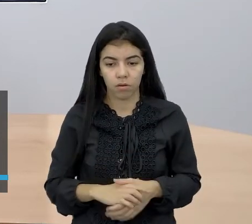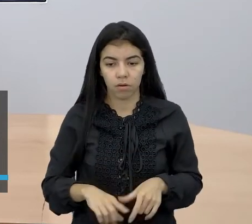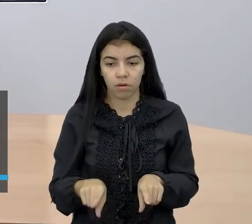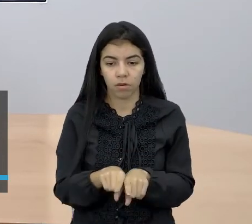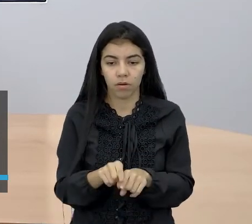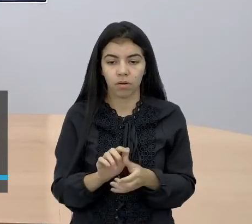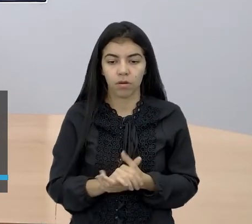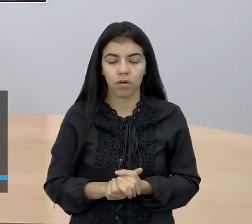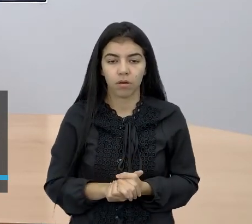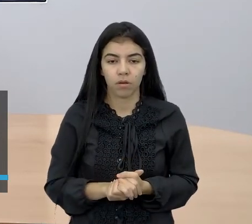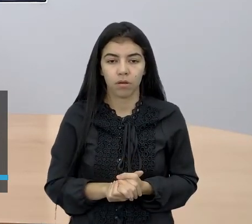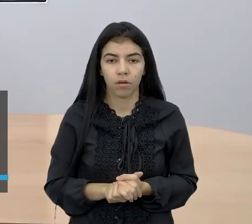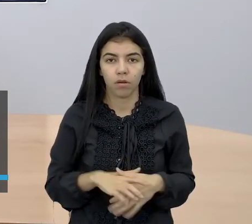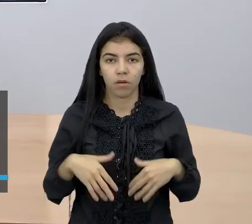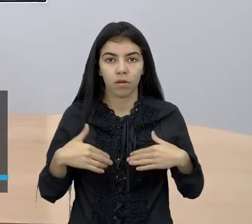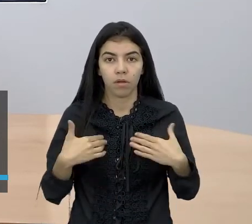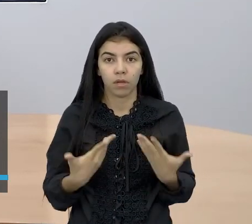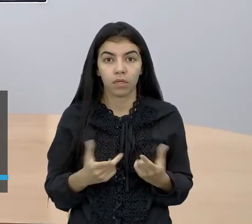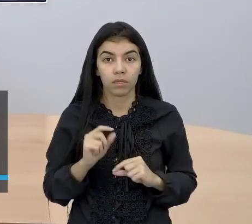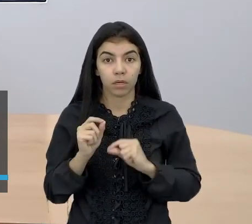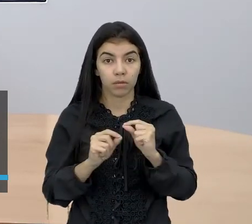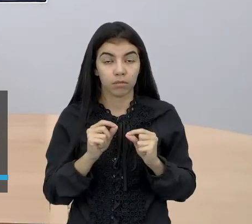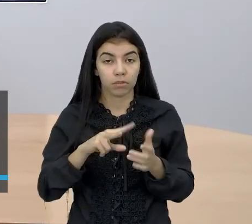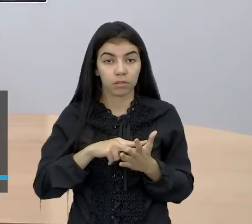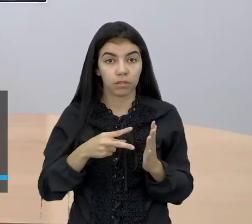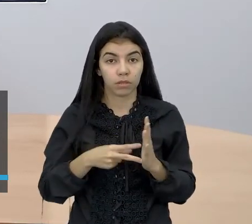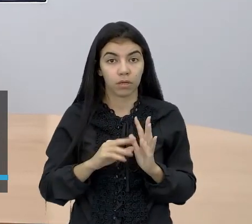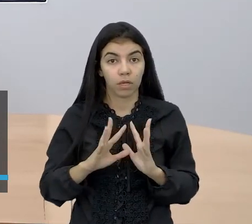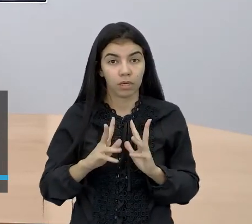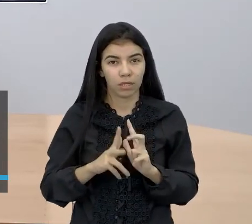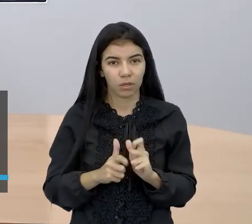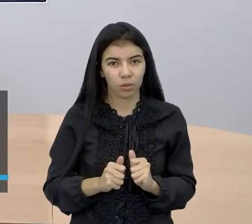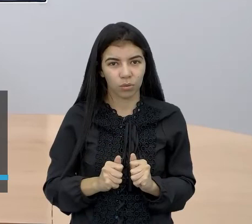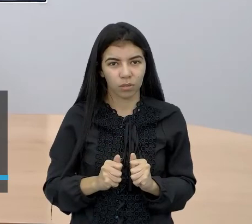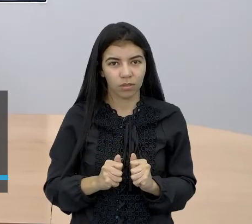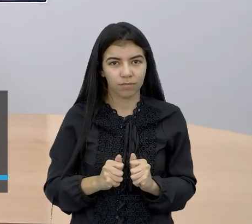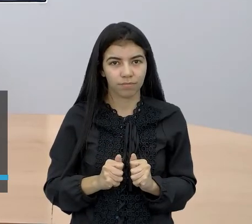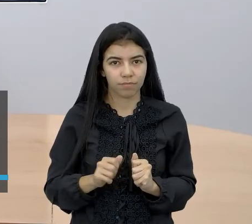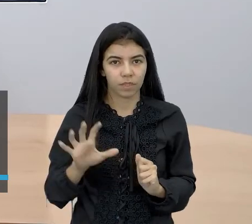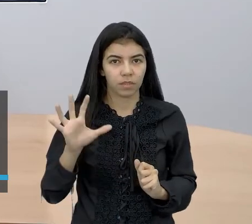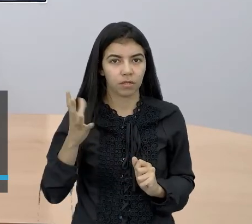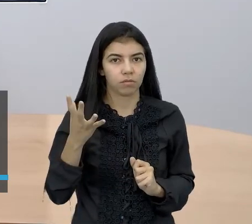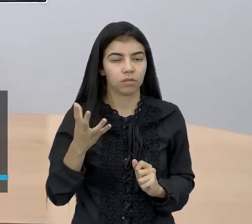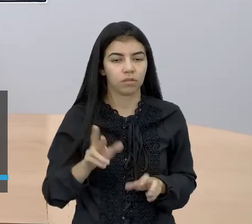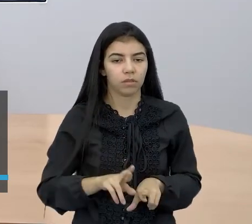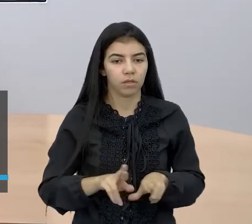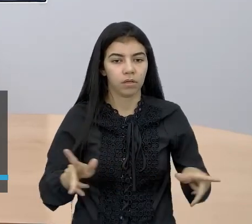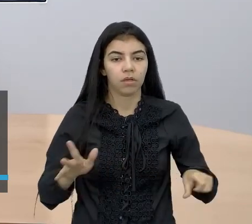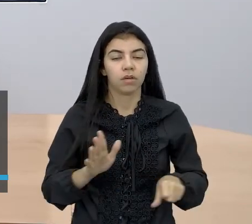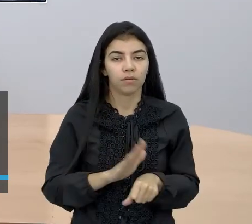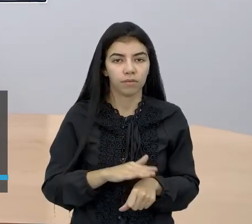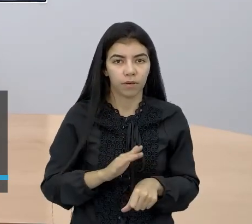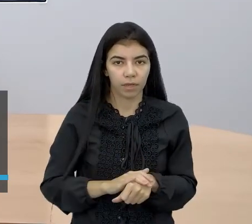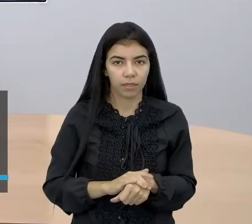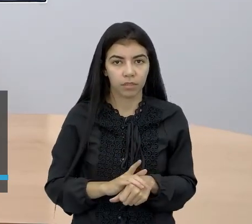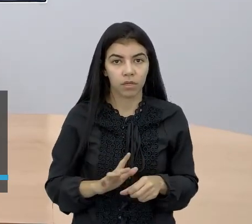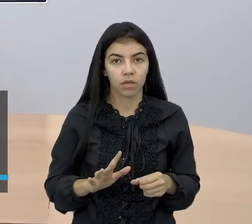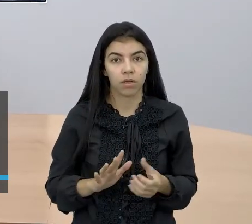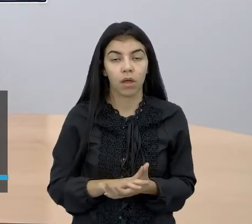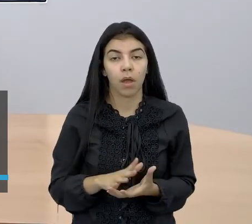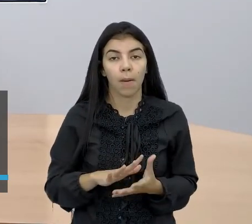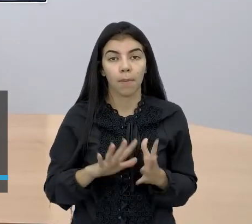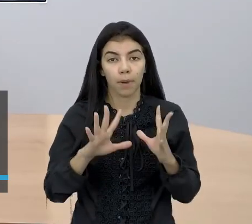aulas. Então, isso daí faz com que toda essa solução faça a diferença aí para absorção